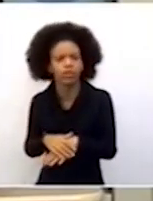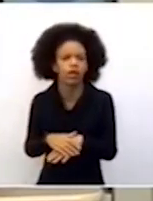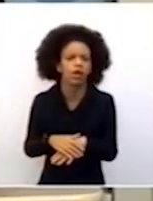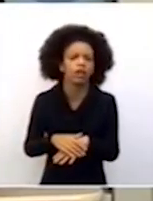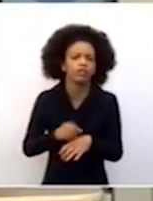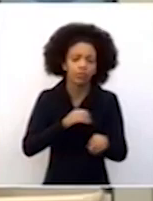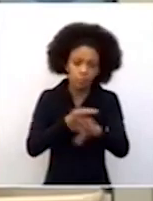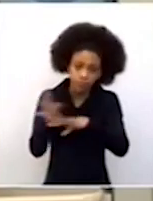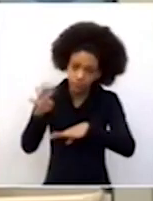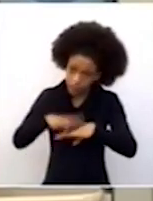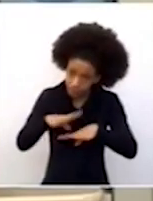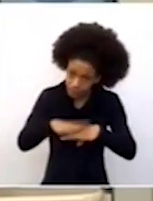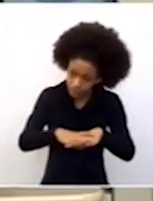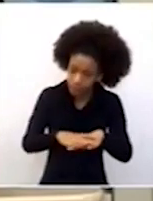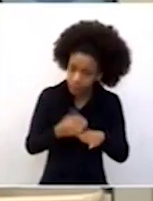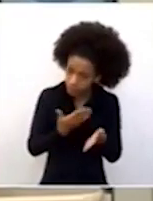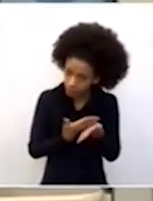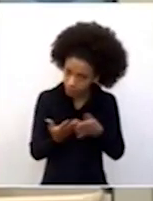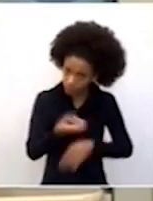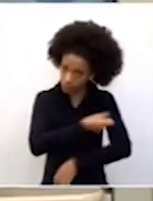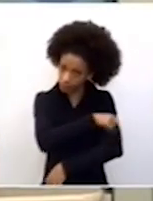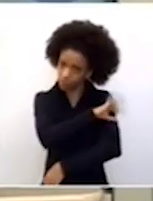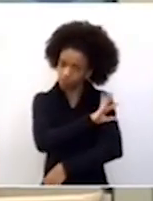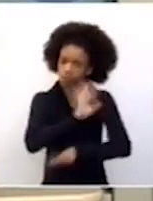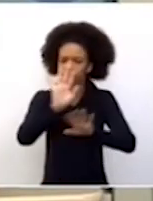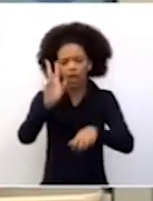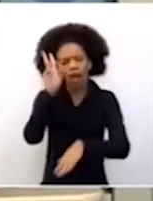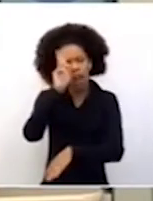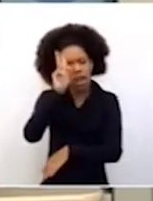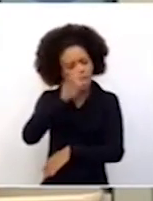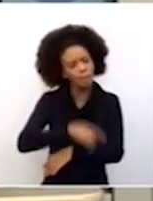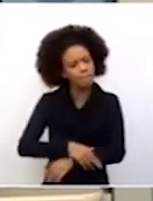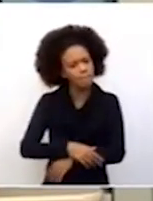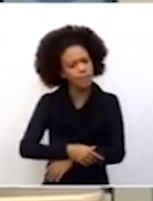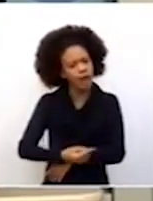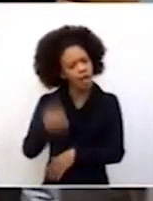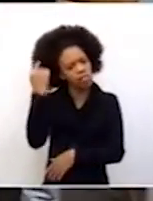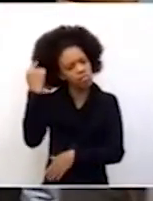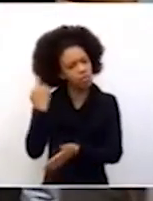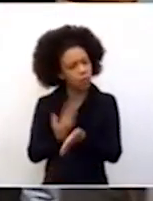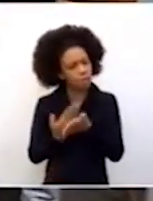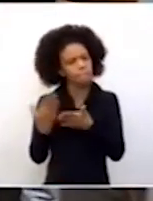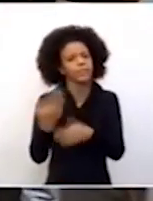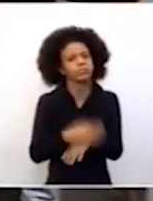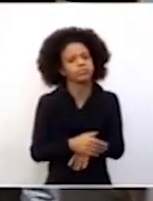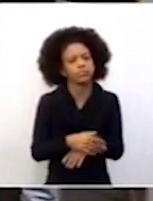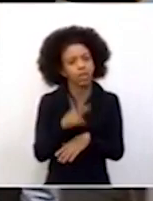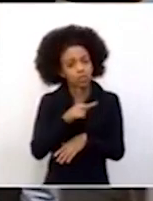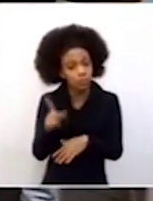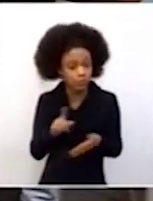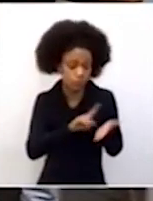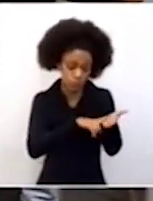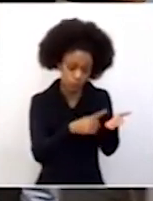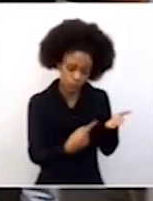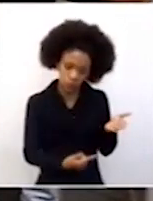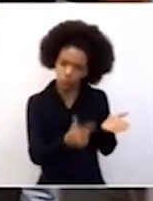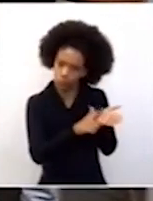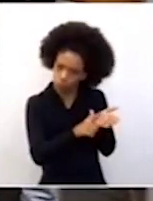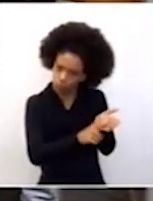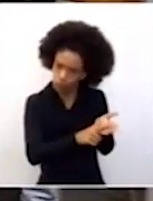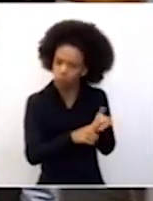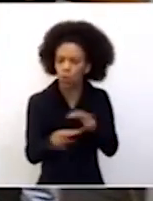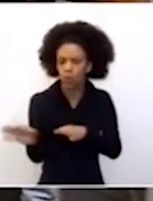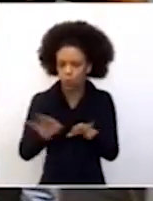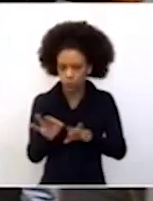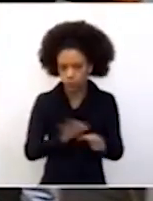a educação matemática nos anos iniciais, lembra da nossa retomada lá no começo, né, que os professores pegassem o plano de ensino ou o plano de